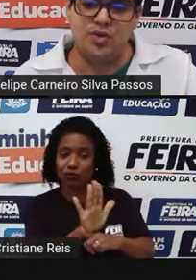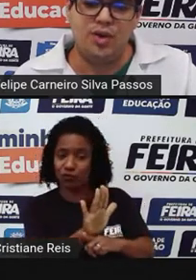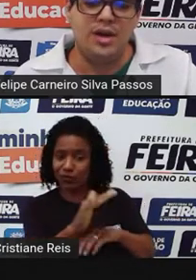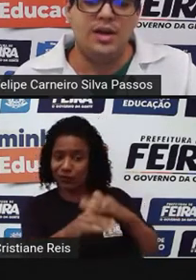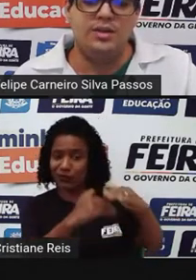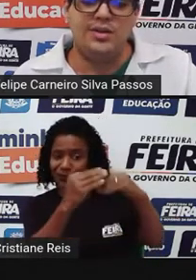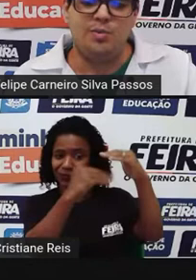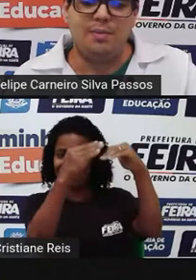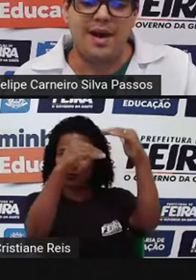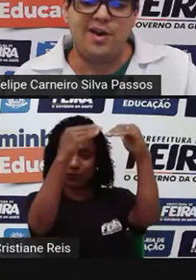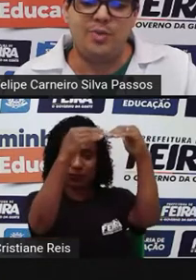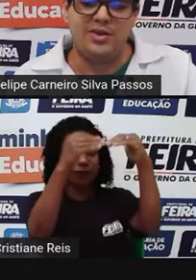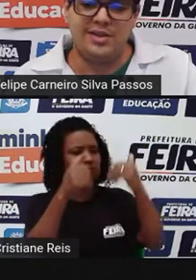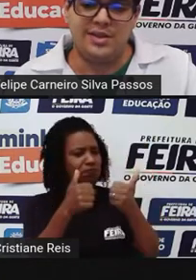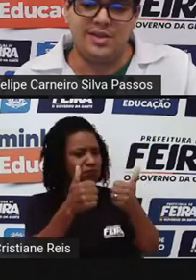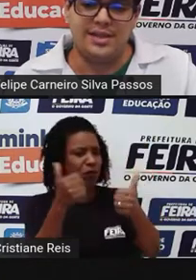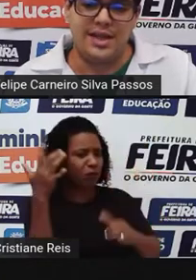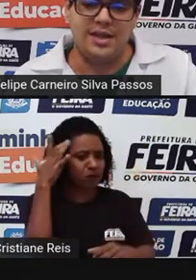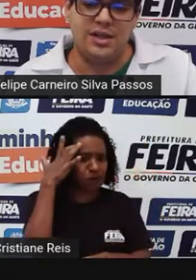Então,